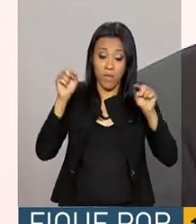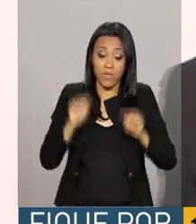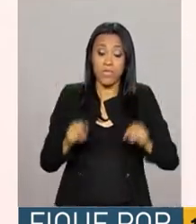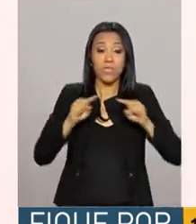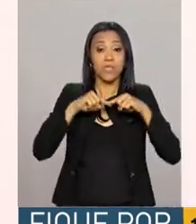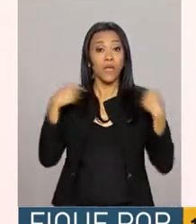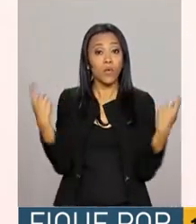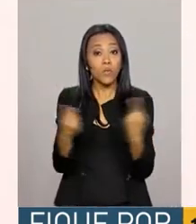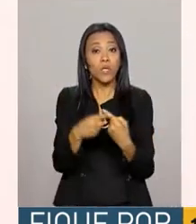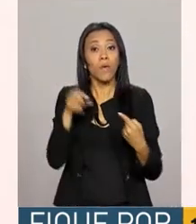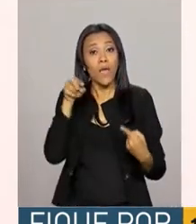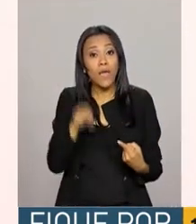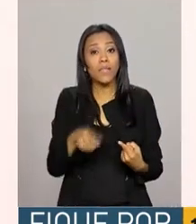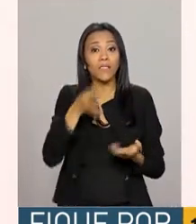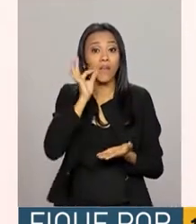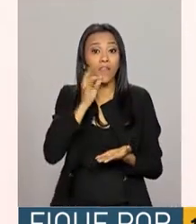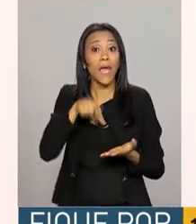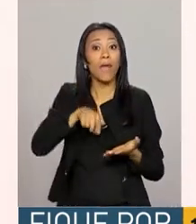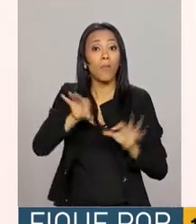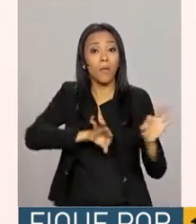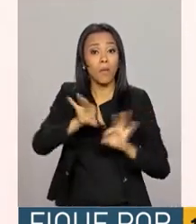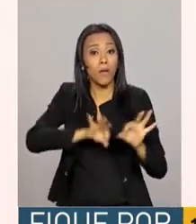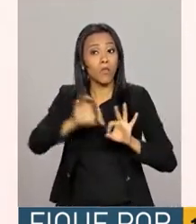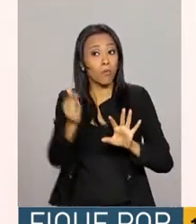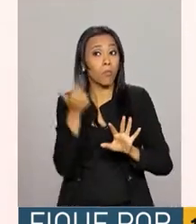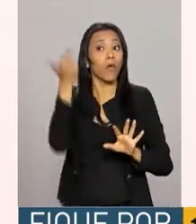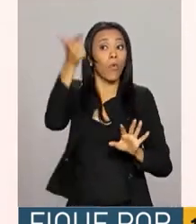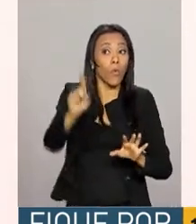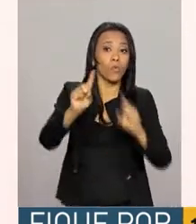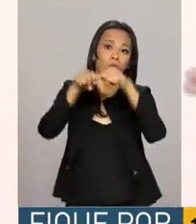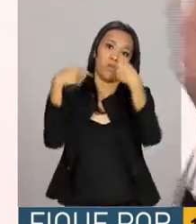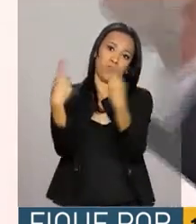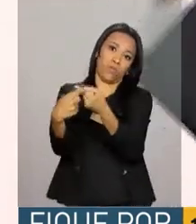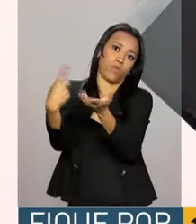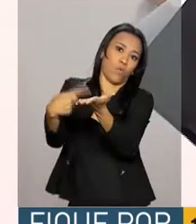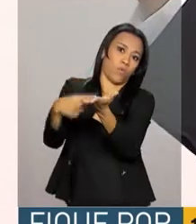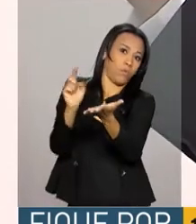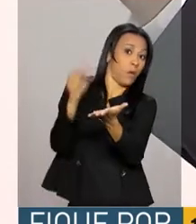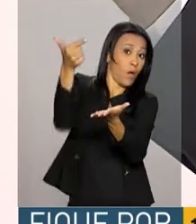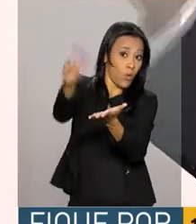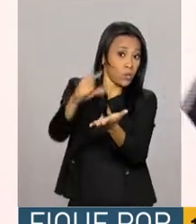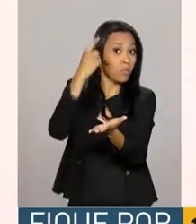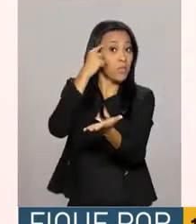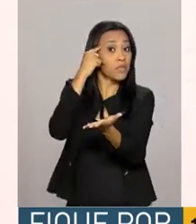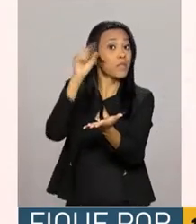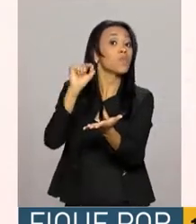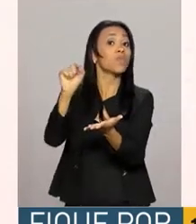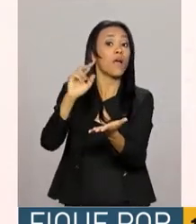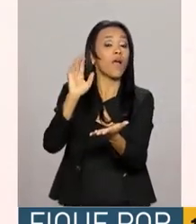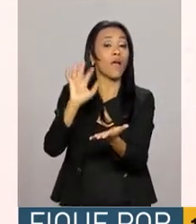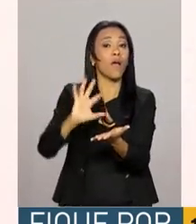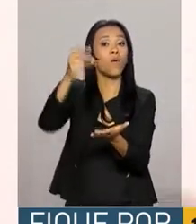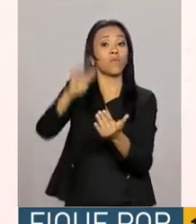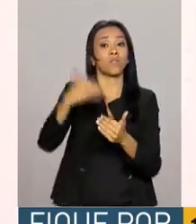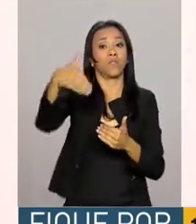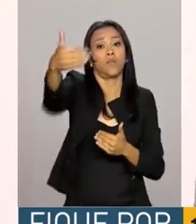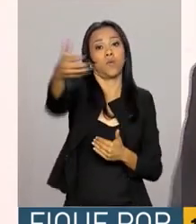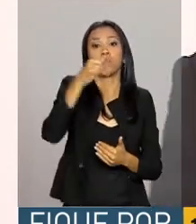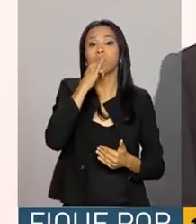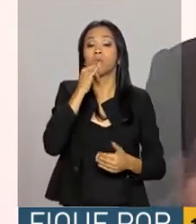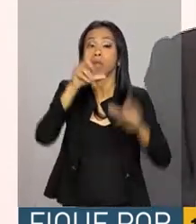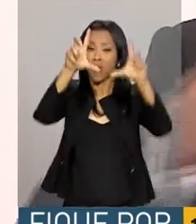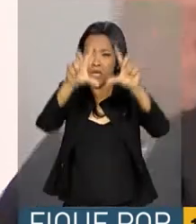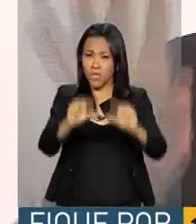é um preparatório uma outra reunião de logo mais adiante poderemos fazer pensando nas revoltas ainda por vir por exemplo a simplificação tributária